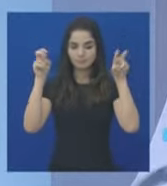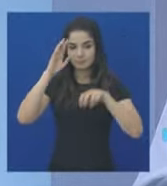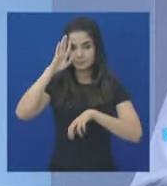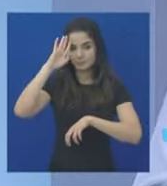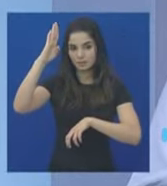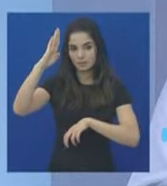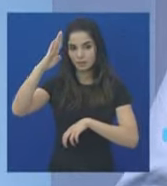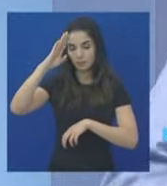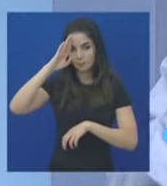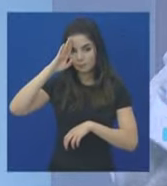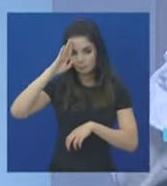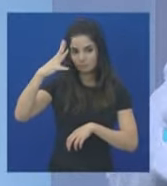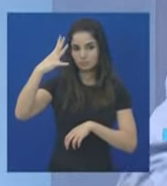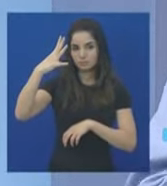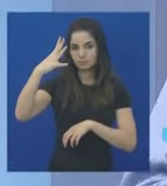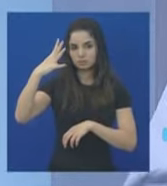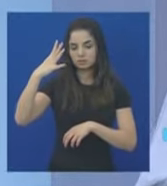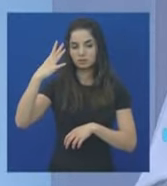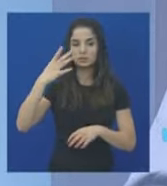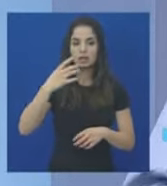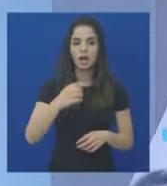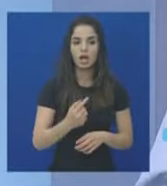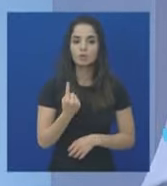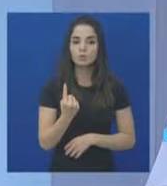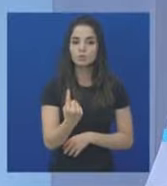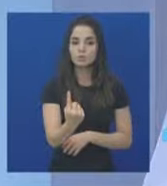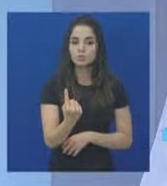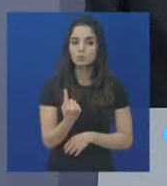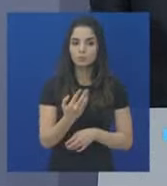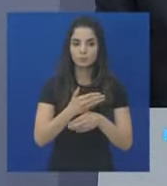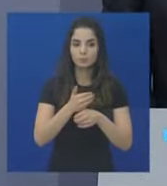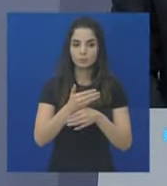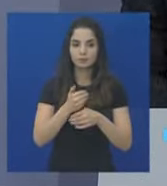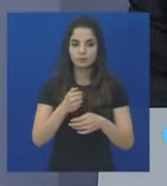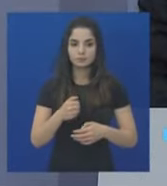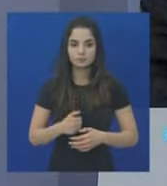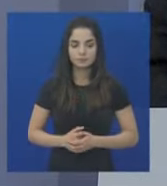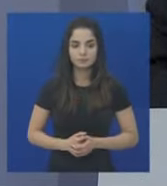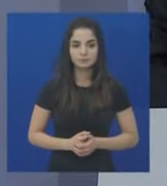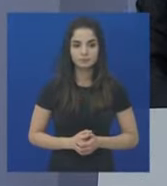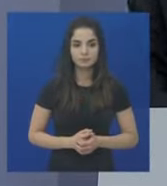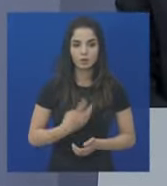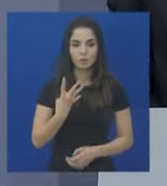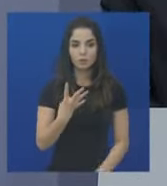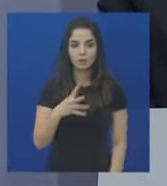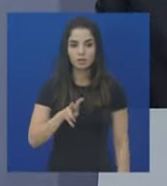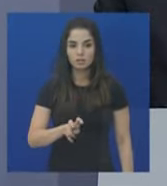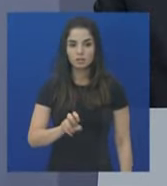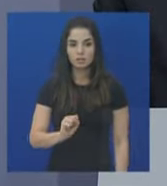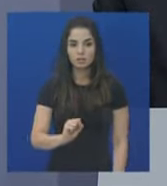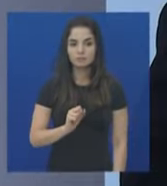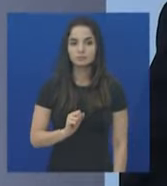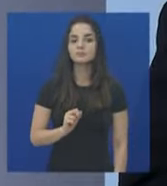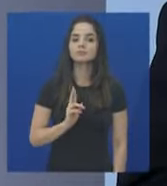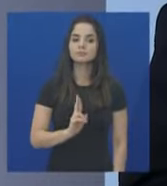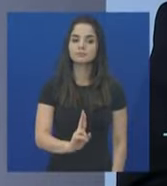priorizar na nossa mobilidade urbana. Candidato Marquinho Mendes, 45 segundos para a réplica.